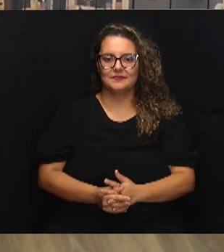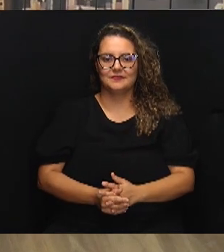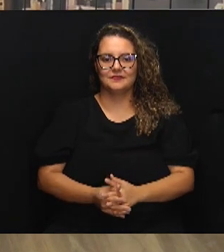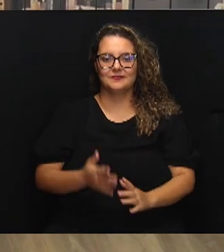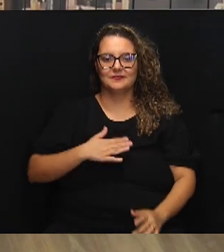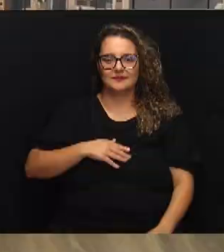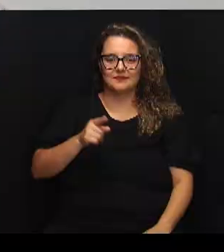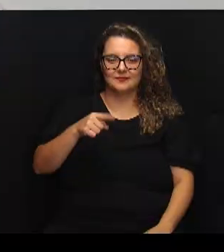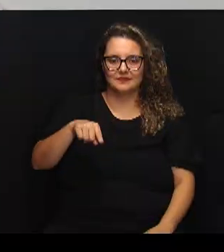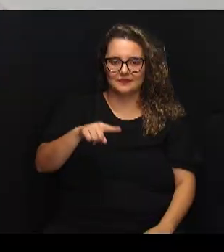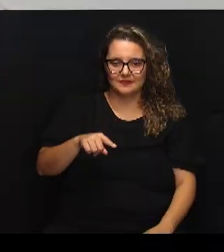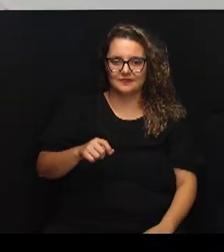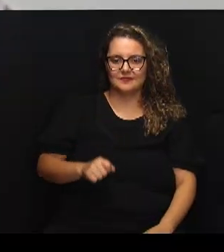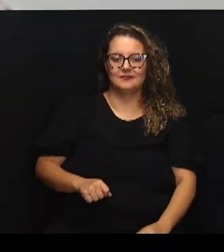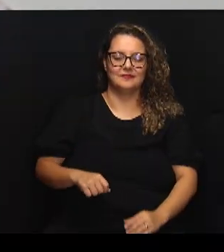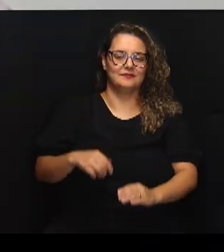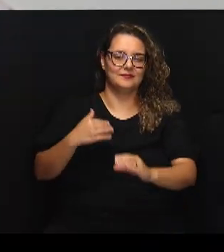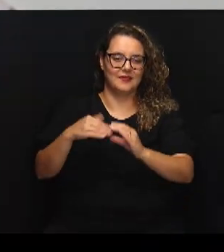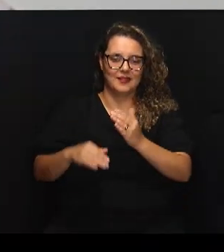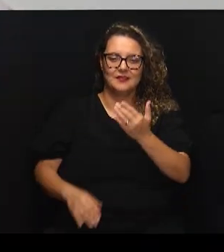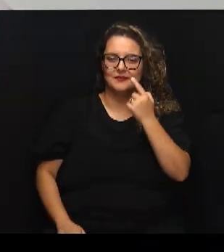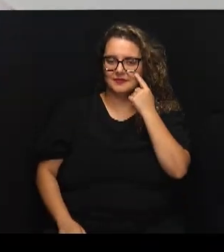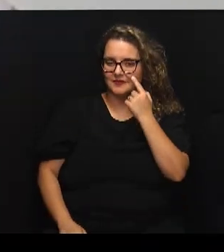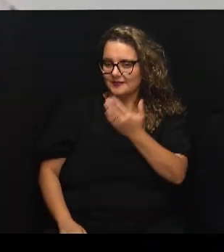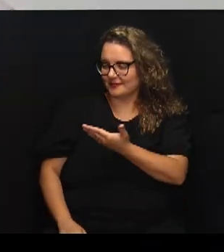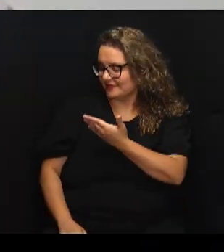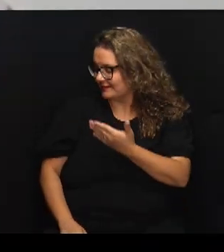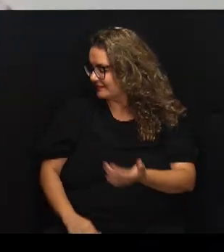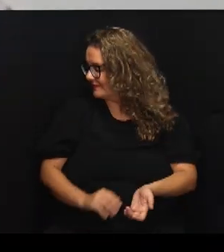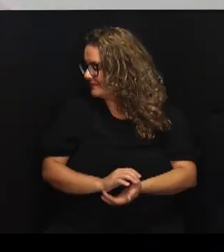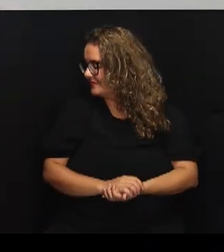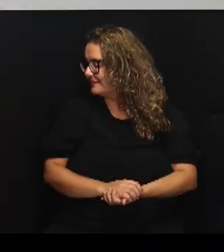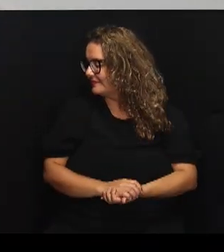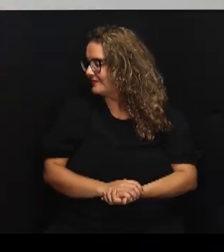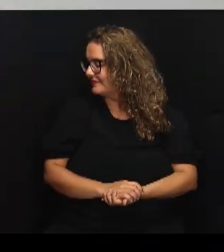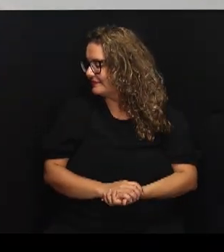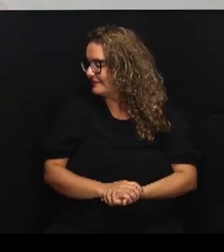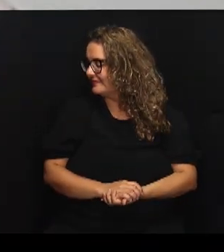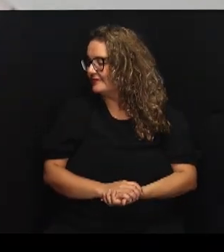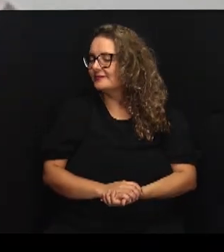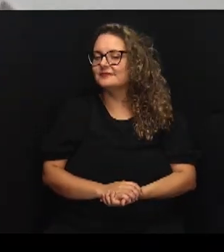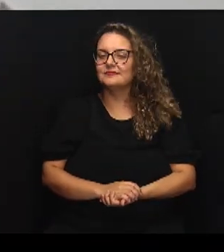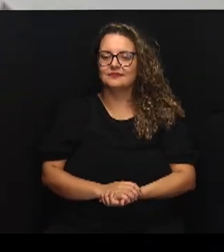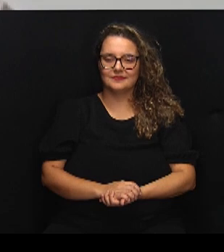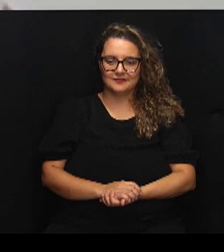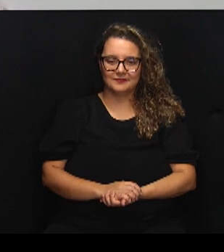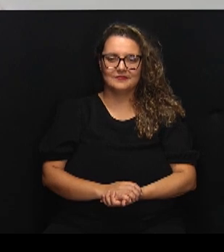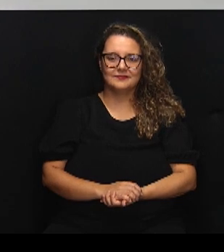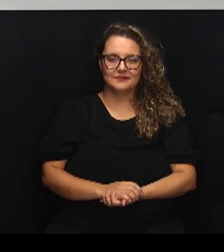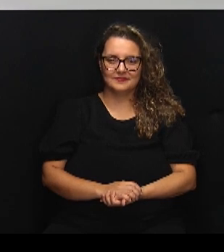com vocês. Meu e-mail é c de Caio, G de Gomide, Otone, meu último nome,